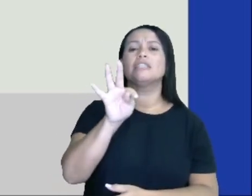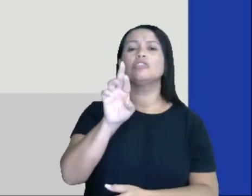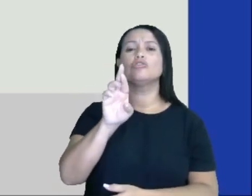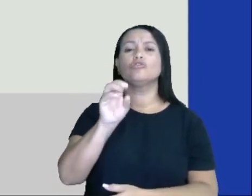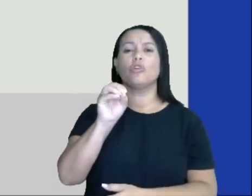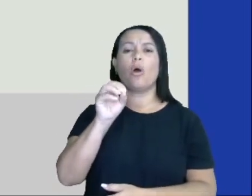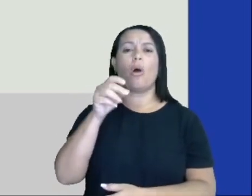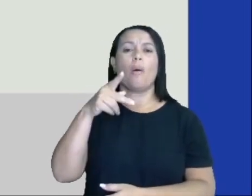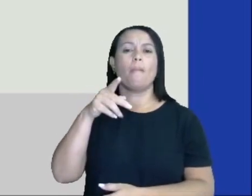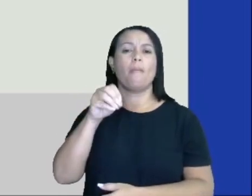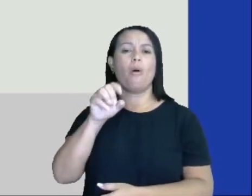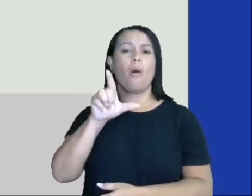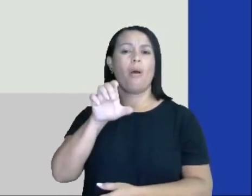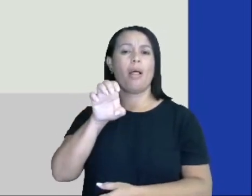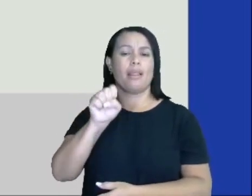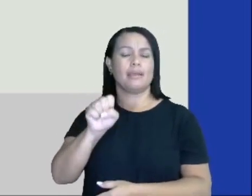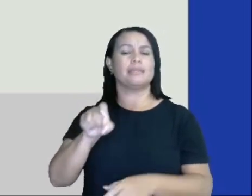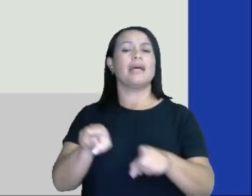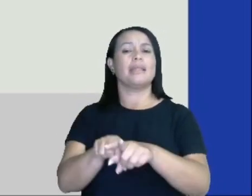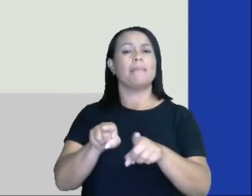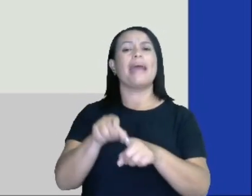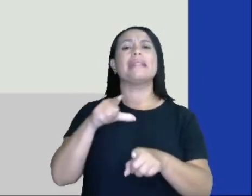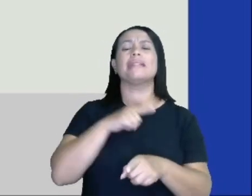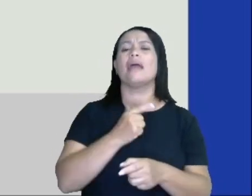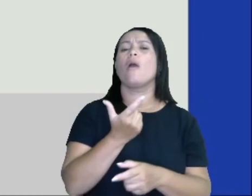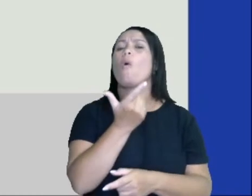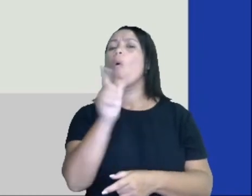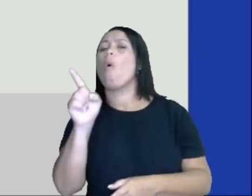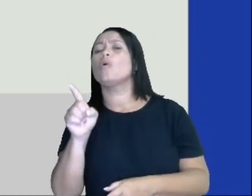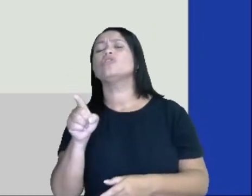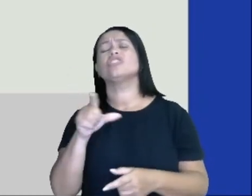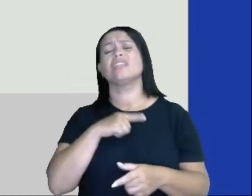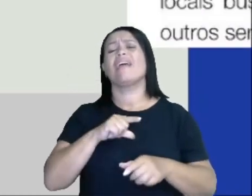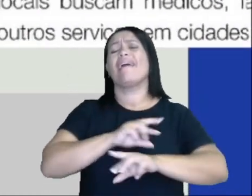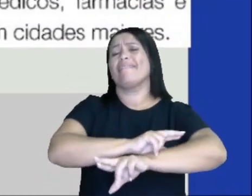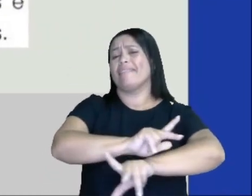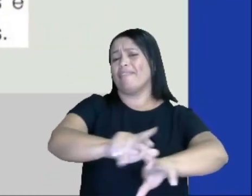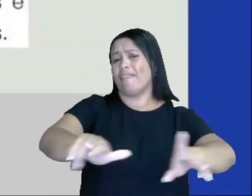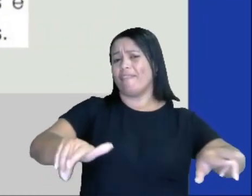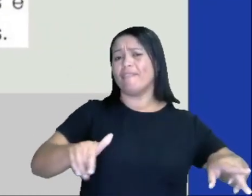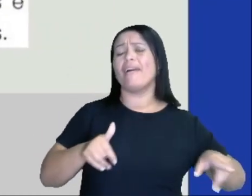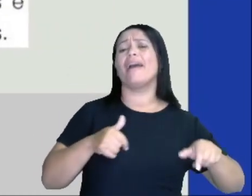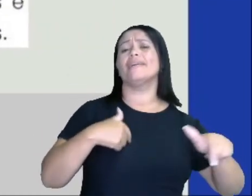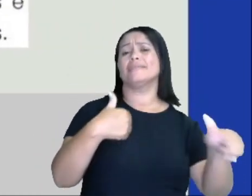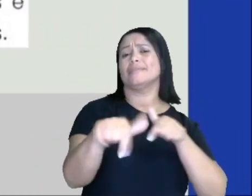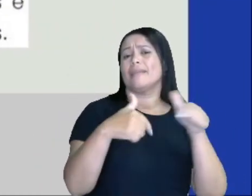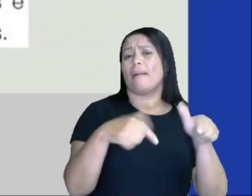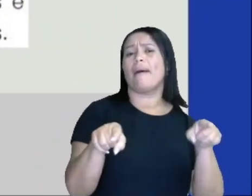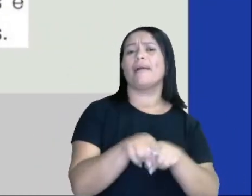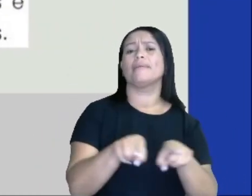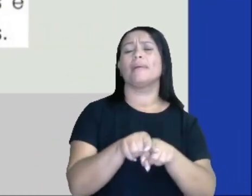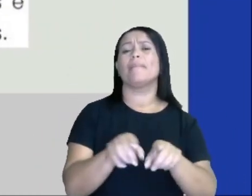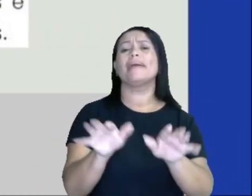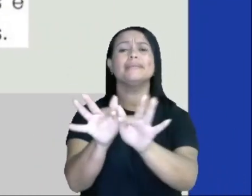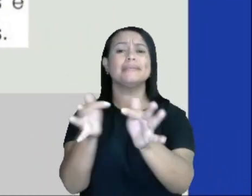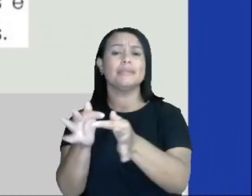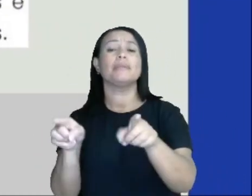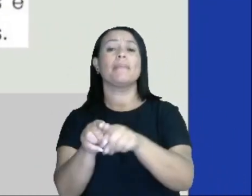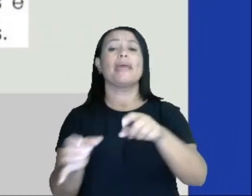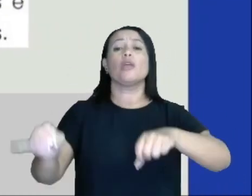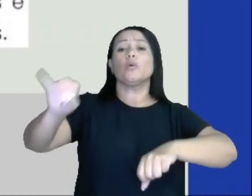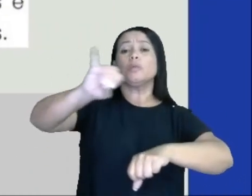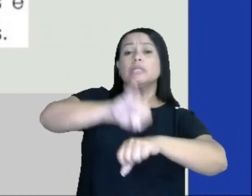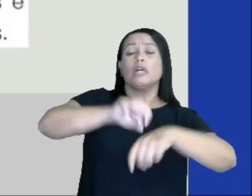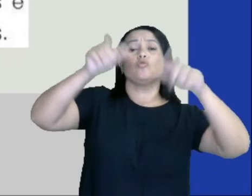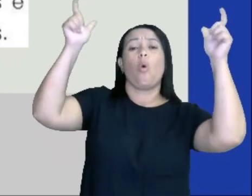centros subregionais e que oferecem atividades de comércio e outros serviços básicos, tá? E os centros locais, que